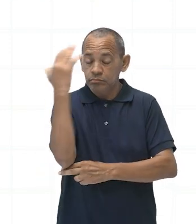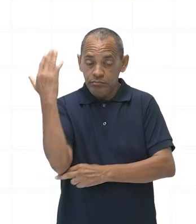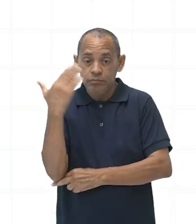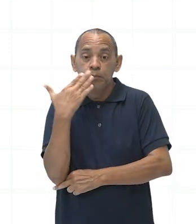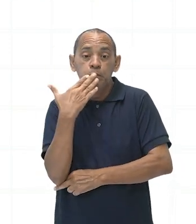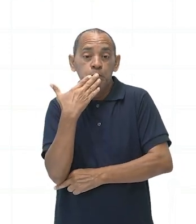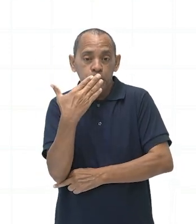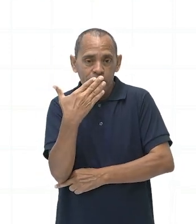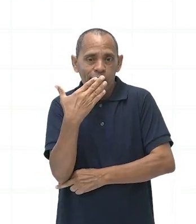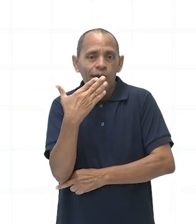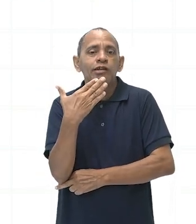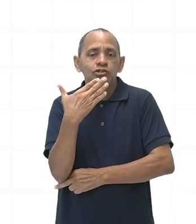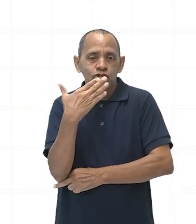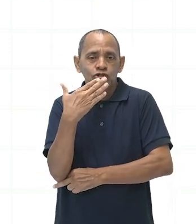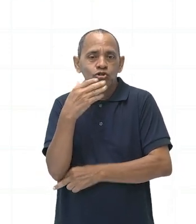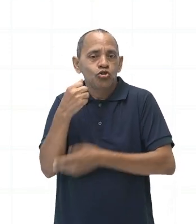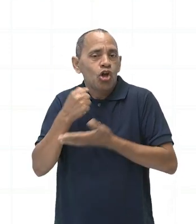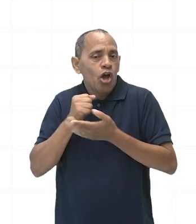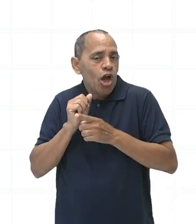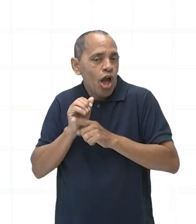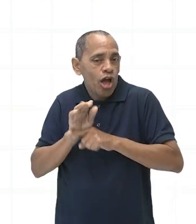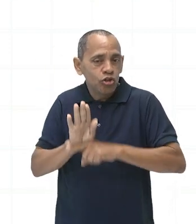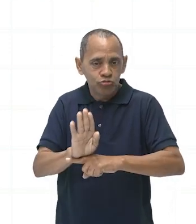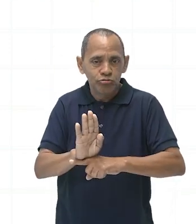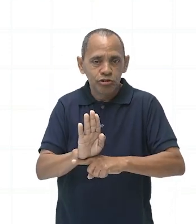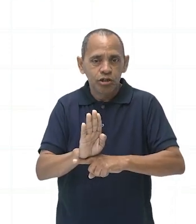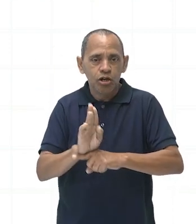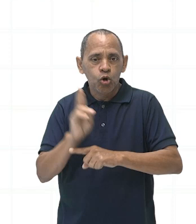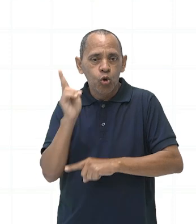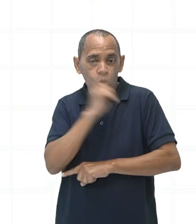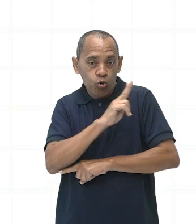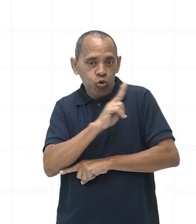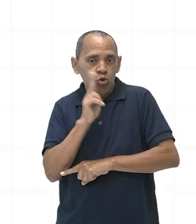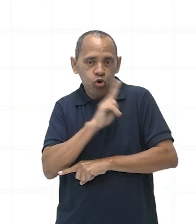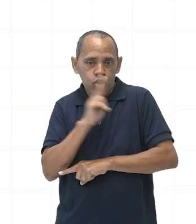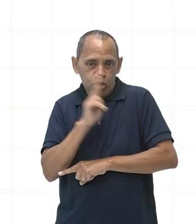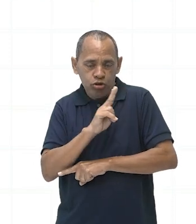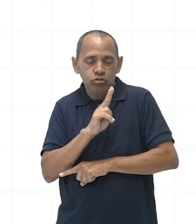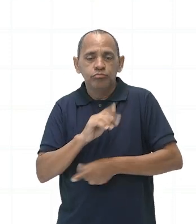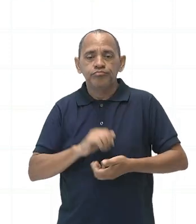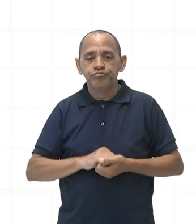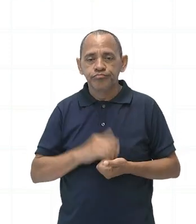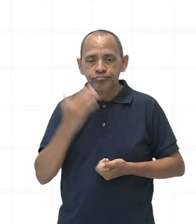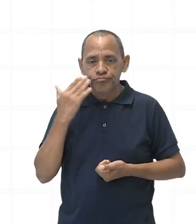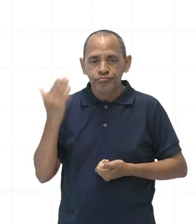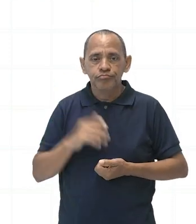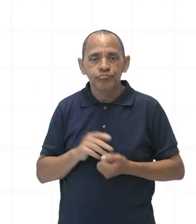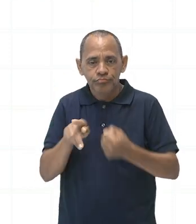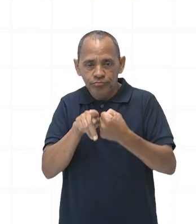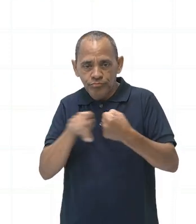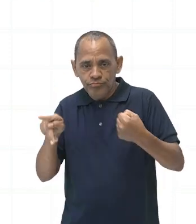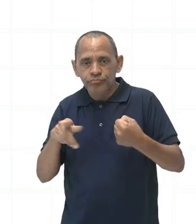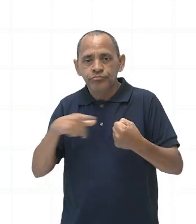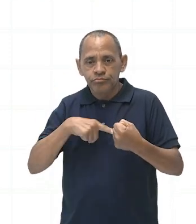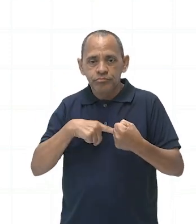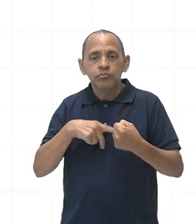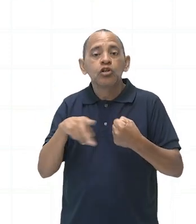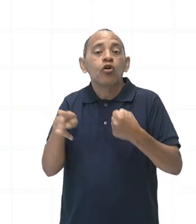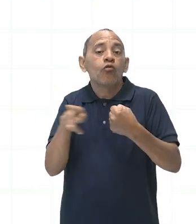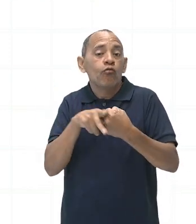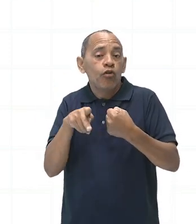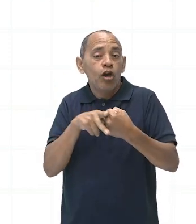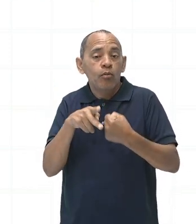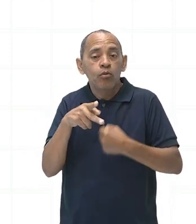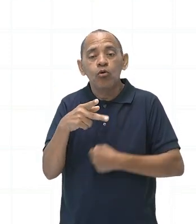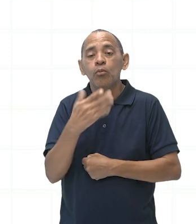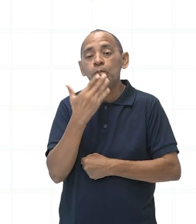meu predicado, tá? Então, vamos olhar agora só para o predicado. Notem o seguinte, temos aí o verbo pedir,